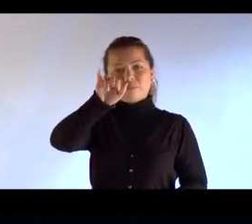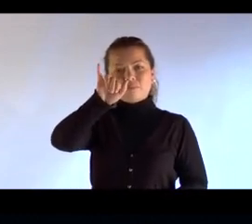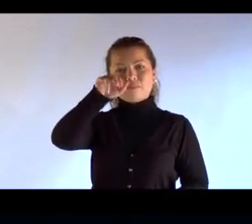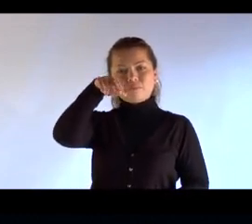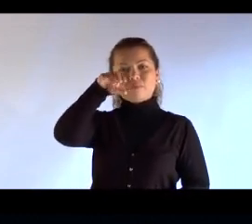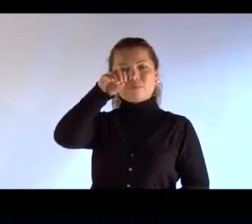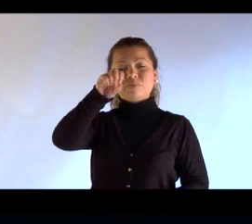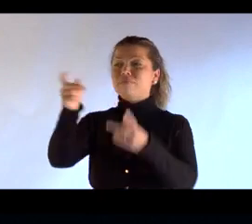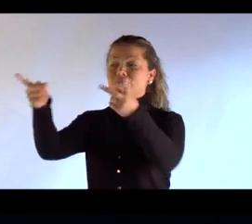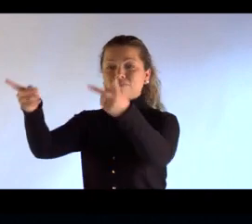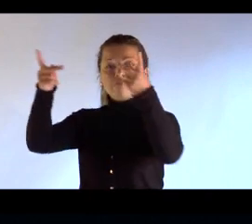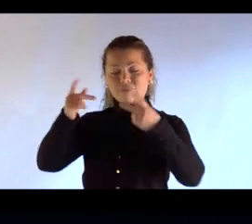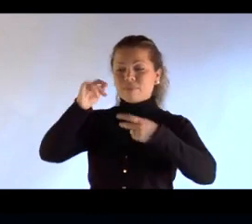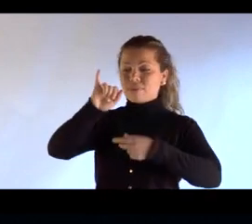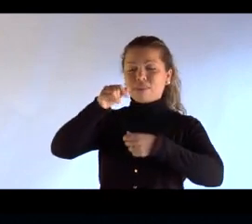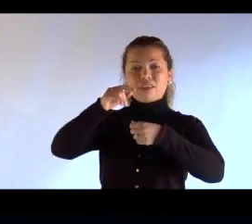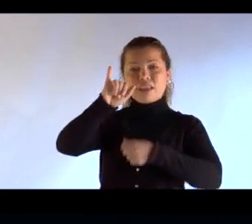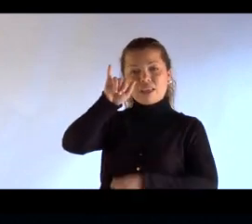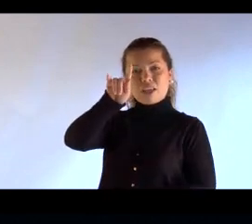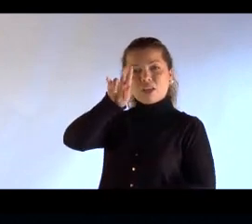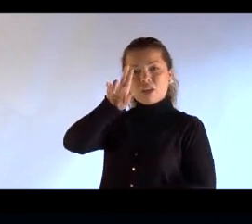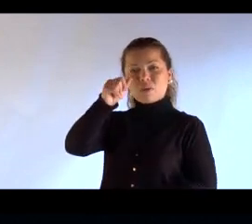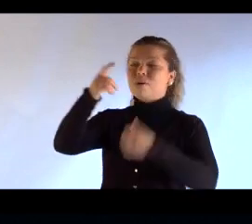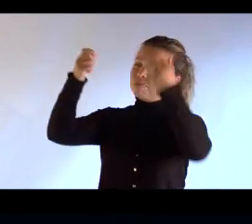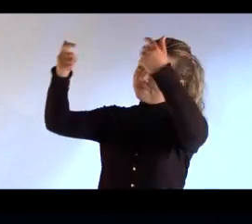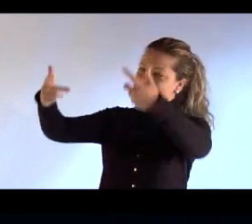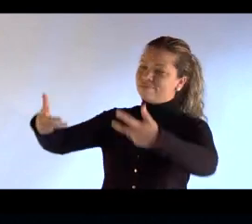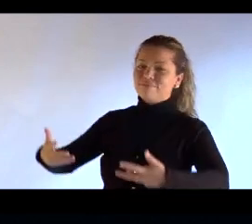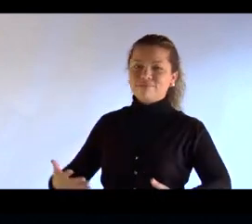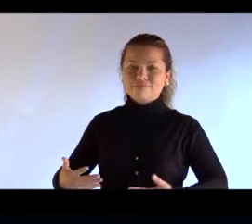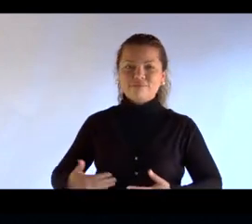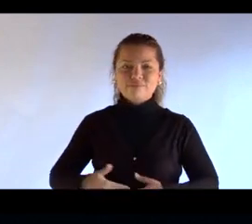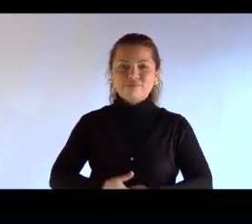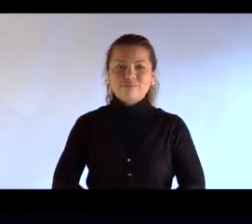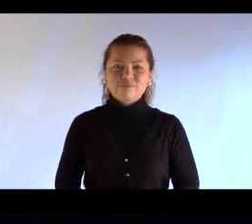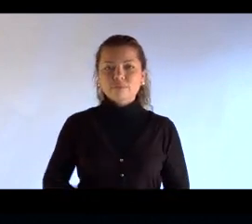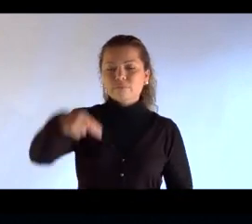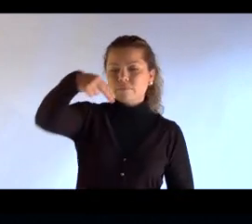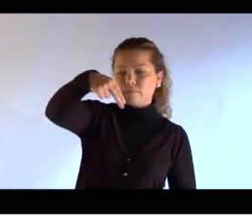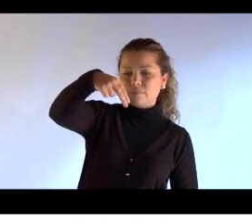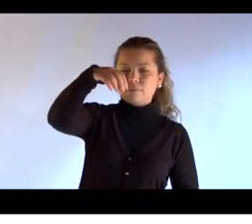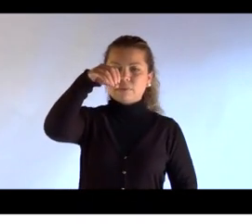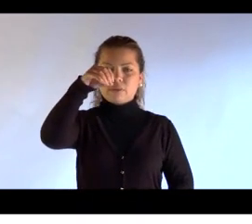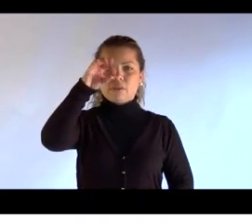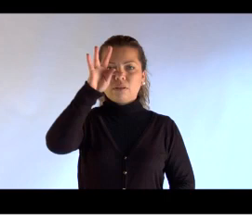lavoura e de contar sua própria história, acolhendo os turistas e os peregrinos.